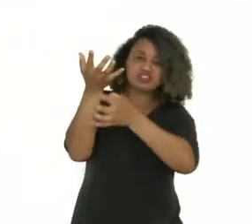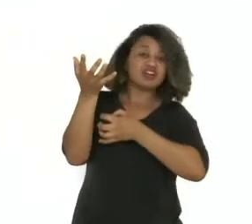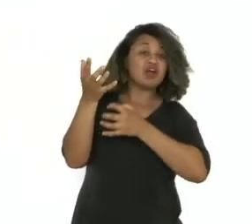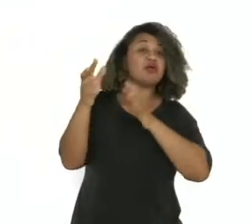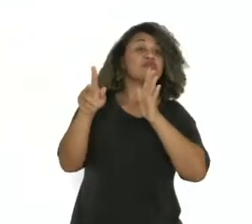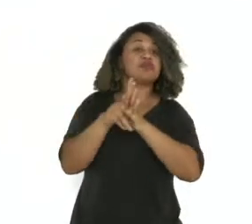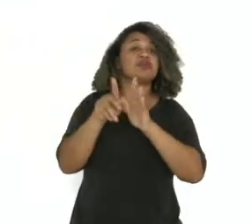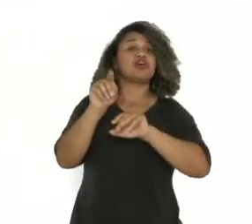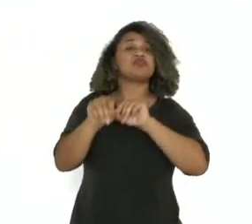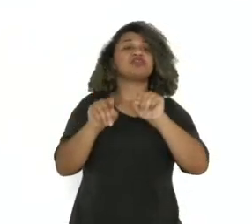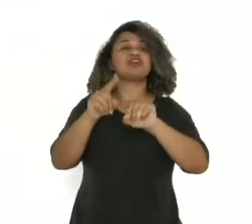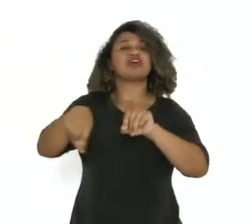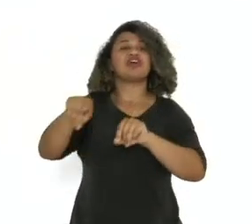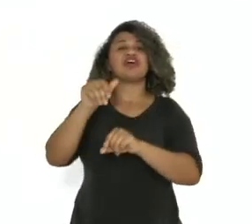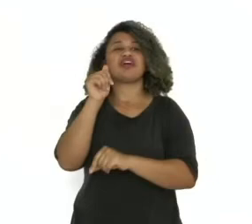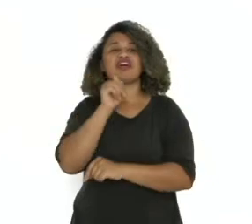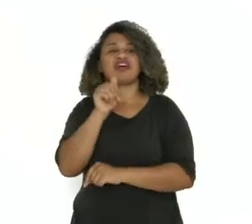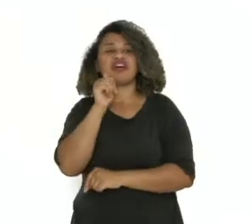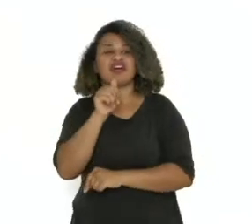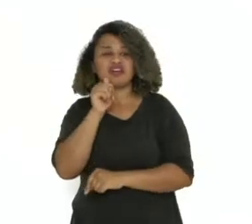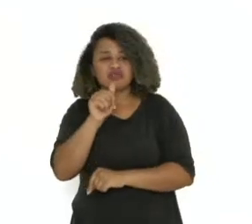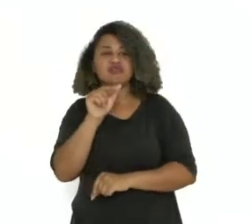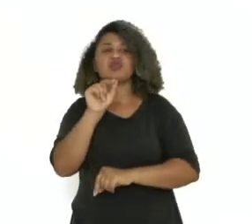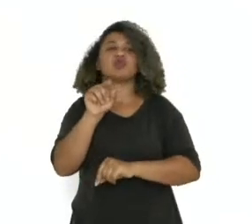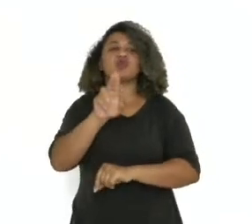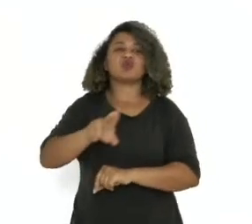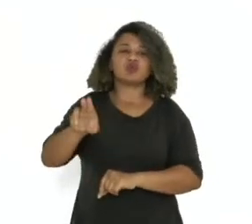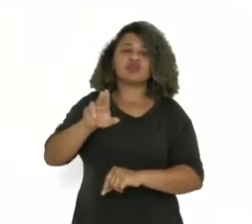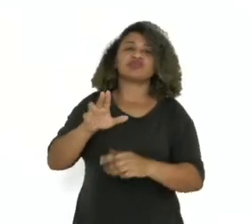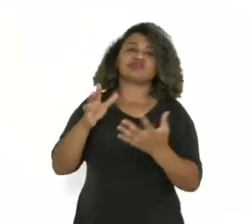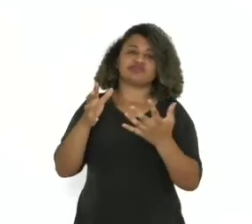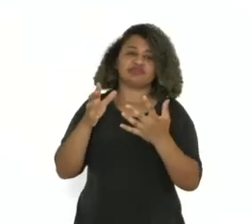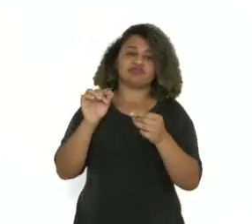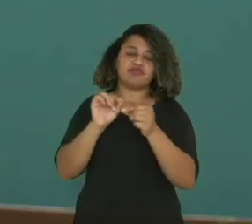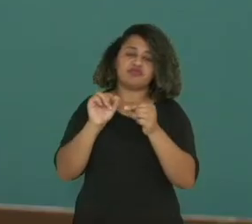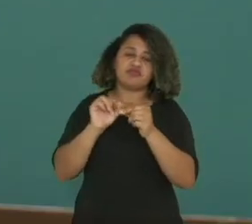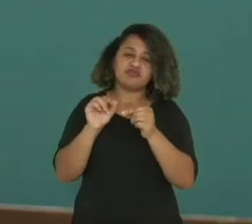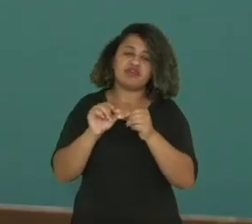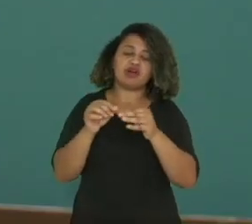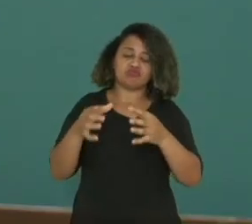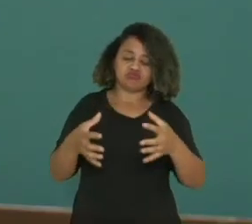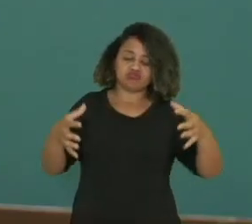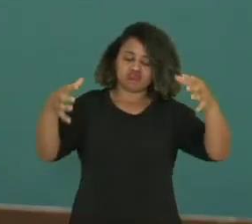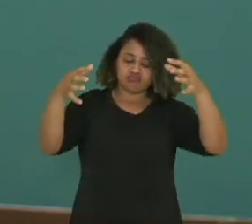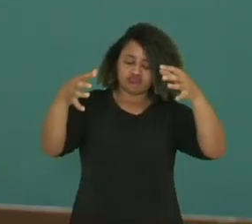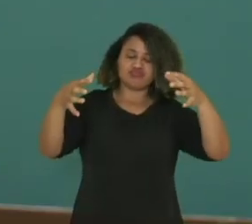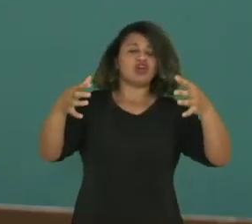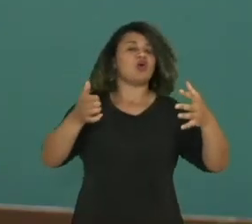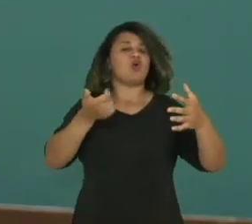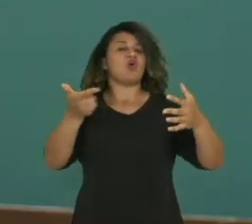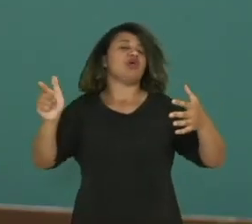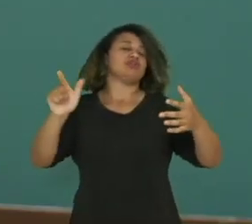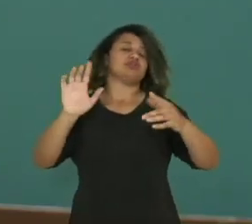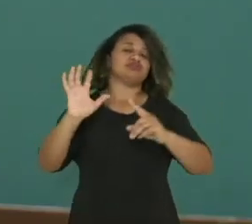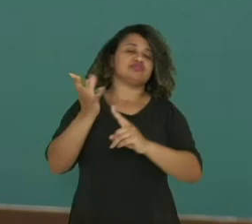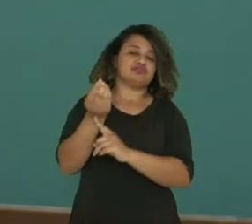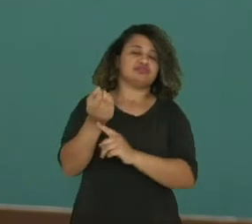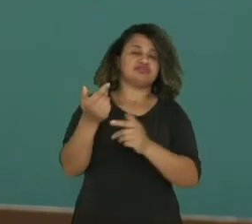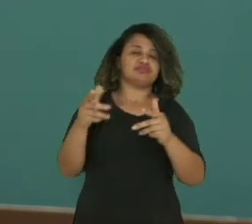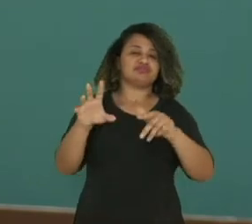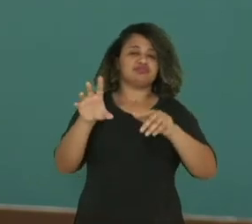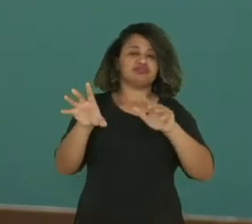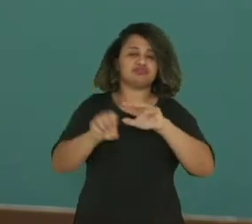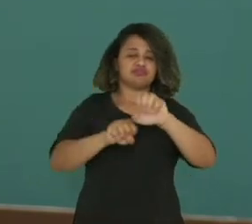matéria-prima para as mulheres, né, utilizarem ali para fazer cestos ou para fazer outros artesanatos que